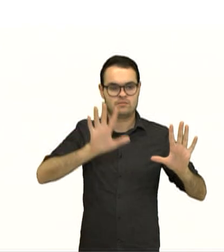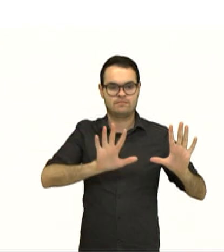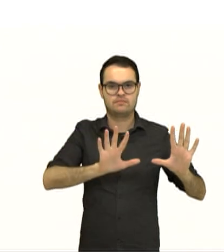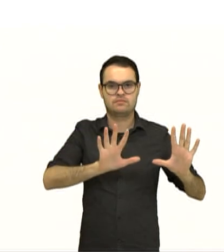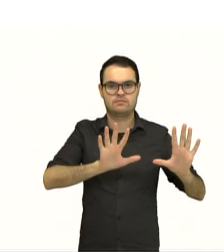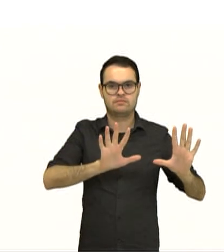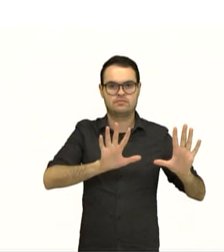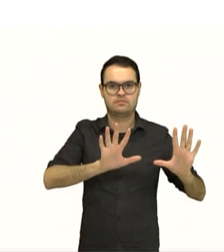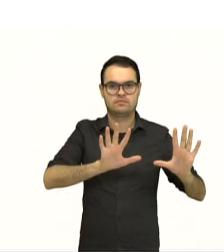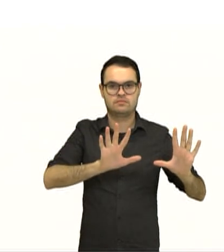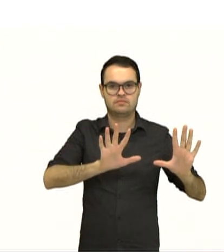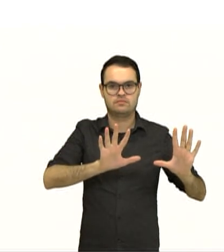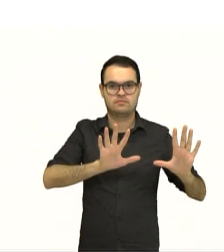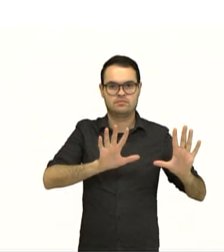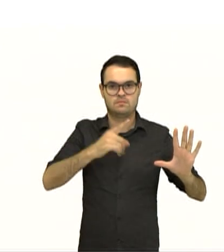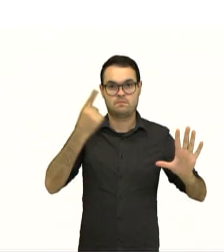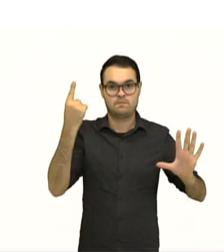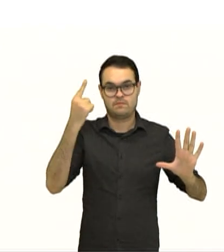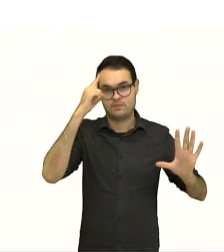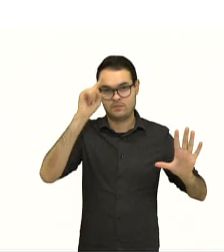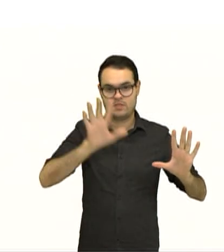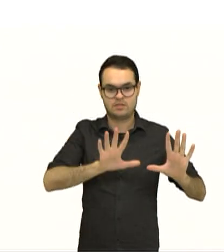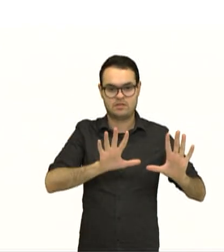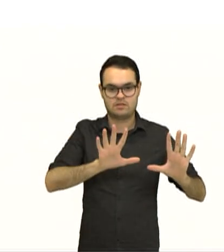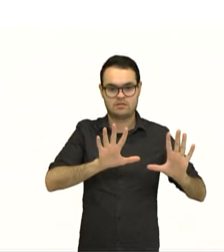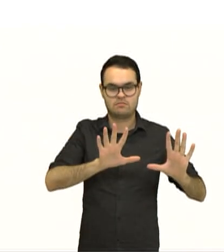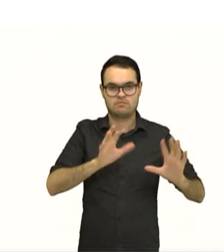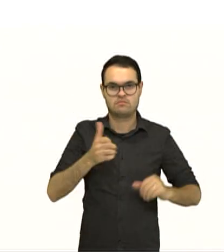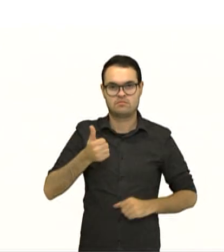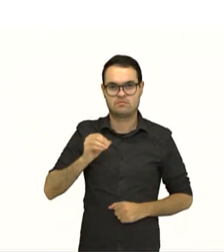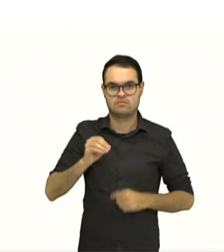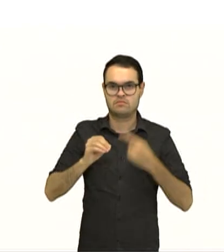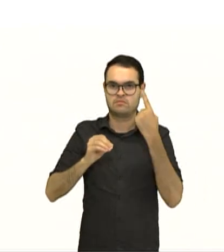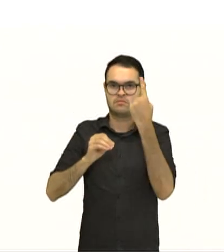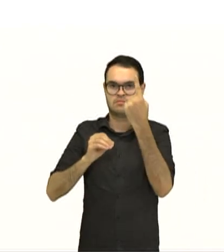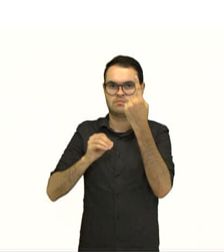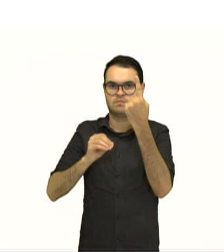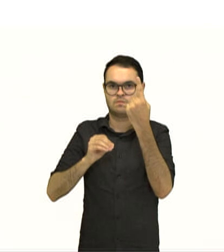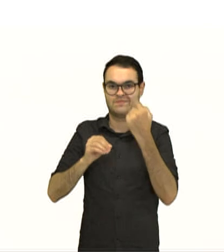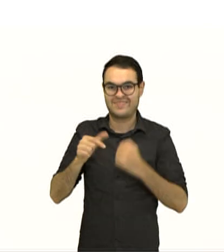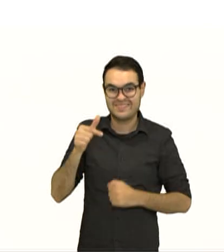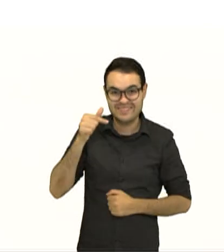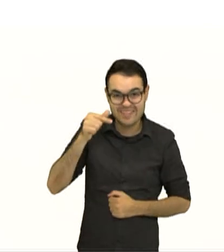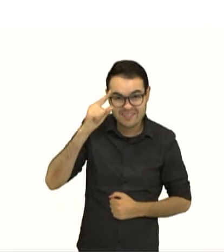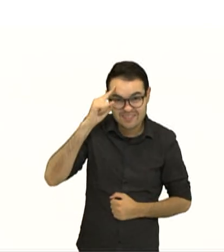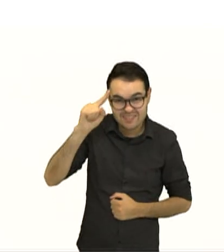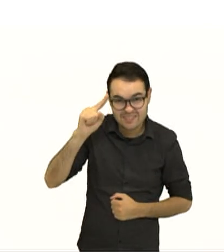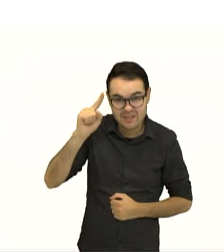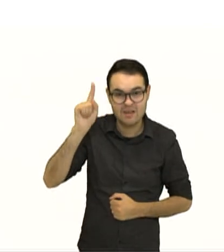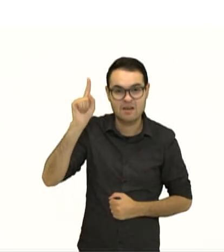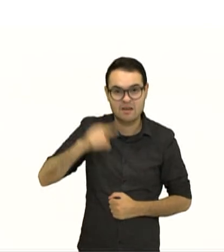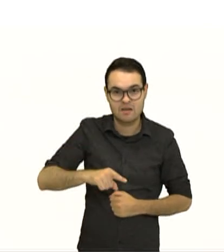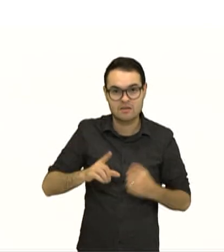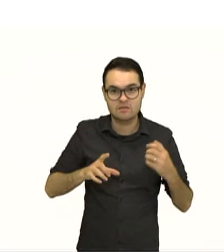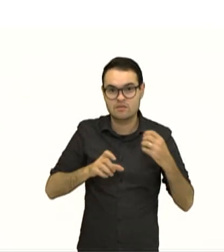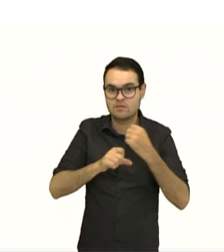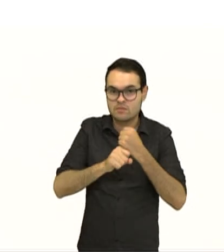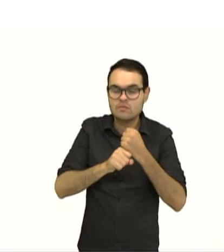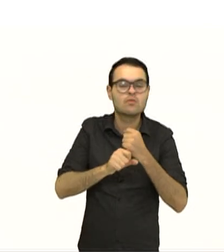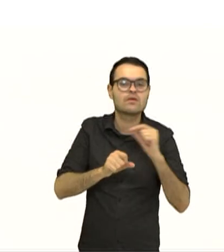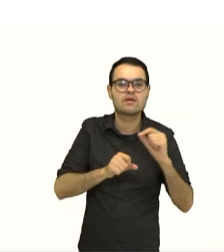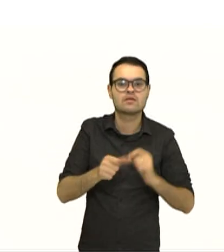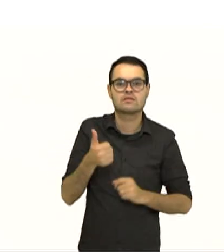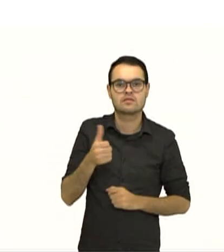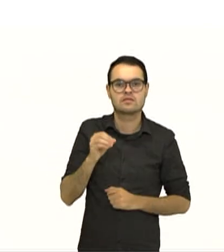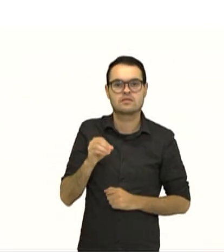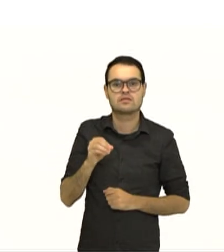Então, no primeiro dia, 10 elevado a 1. Se são 7 dias, então uma semana são 7 dias, então